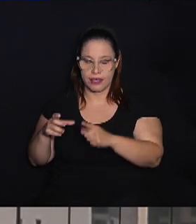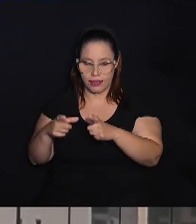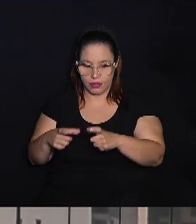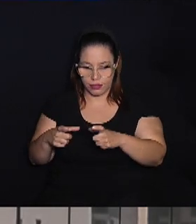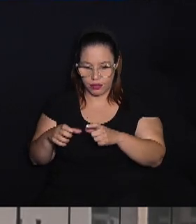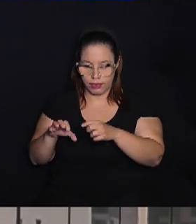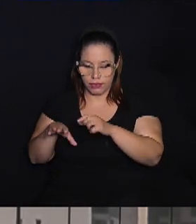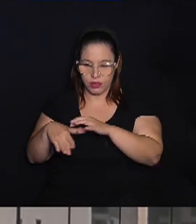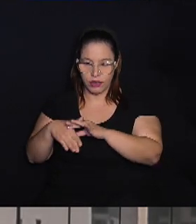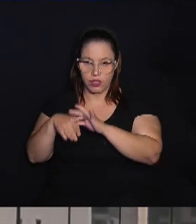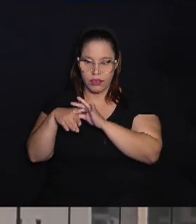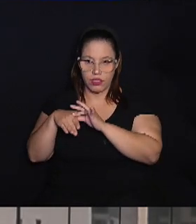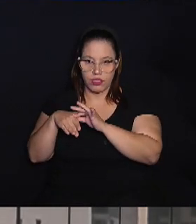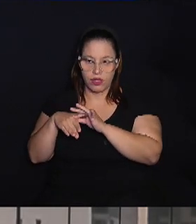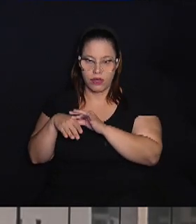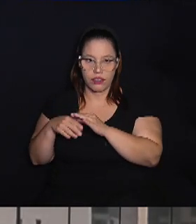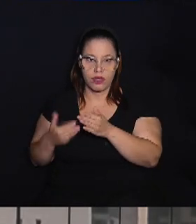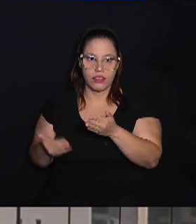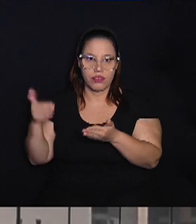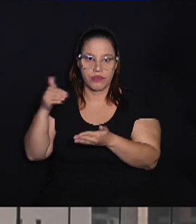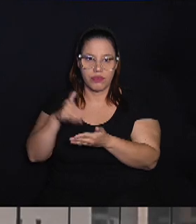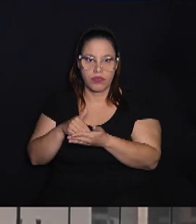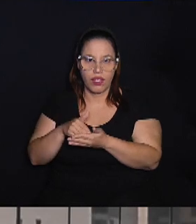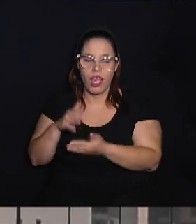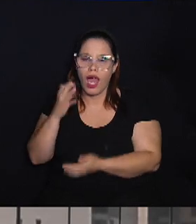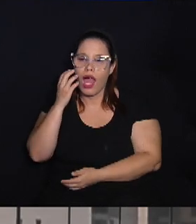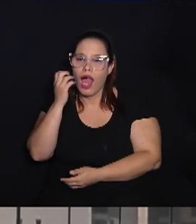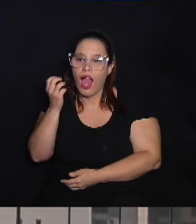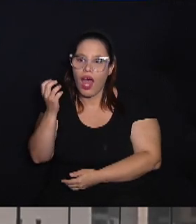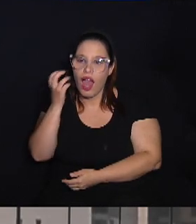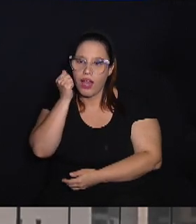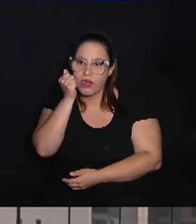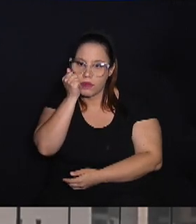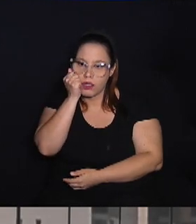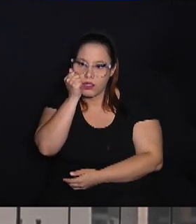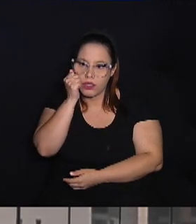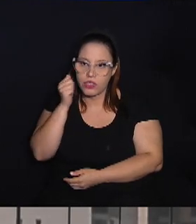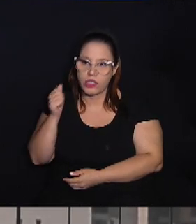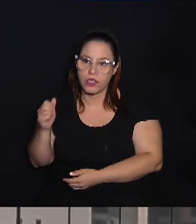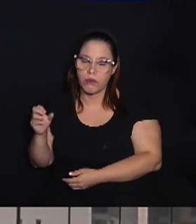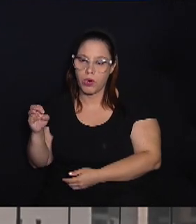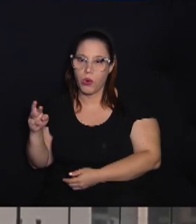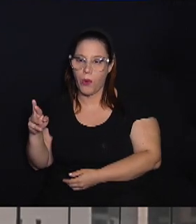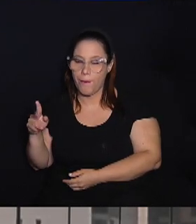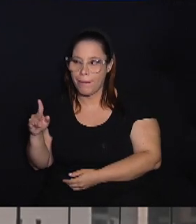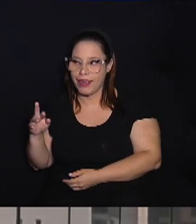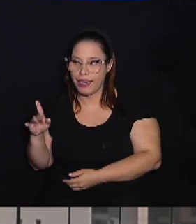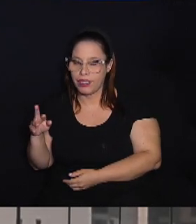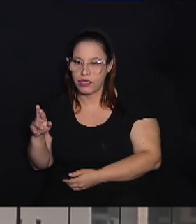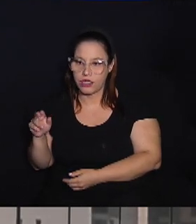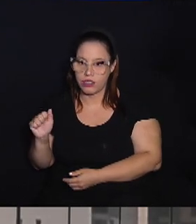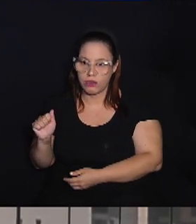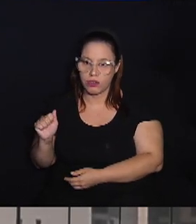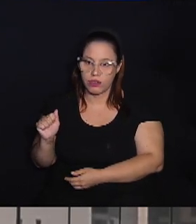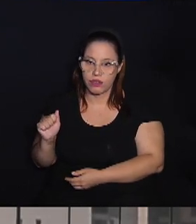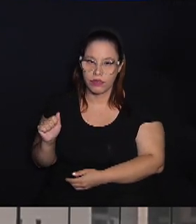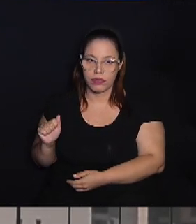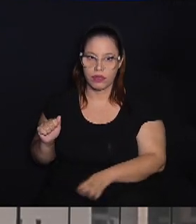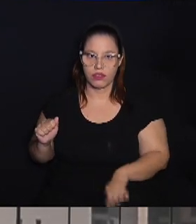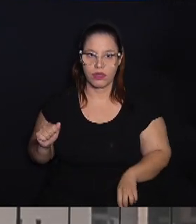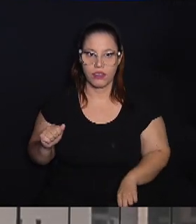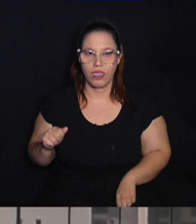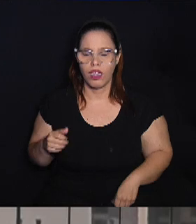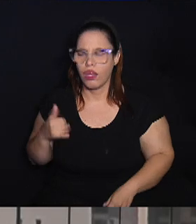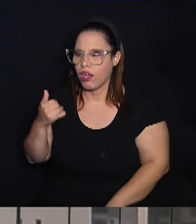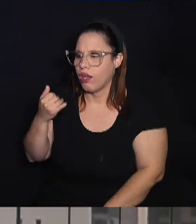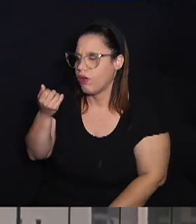E aí entra o programa, então, Adote uma Cooperativa por parte das empresas. Agora eu queria que você falasse um pouquinho desse programa, como